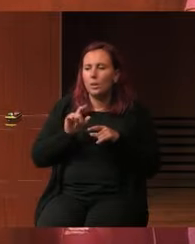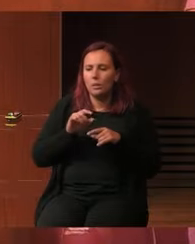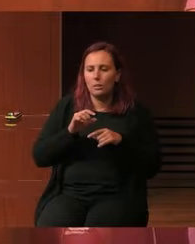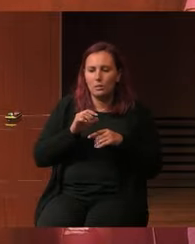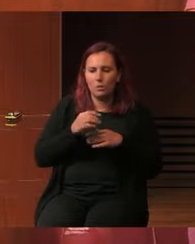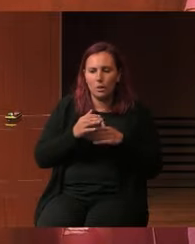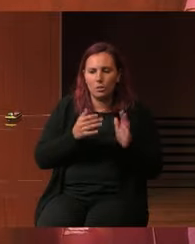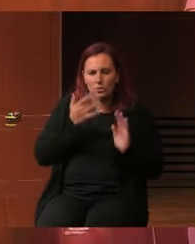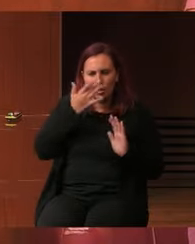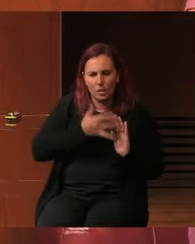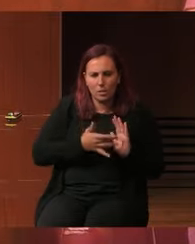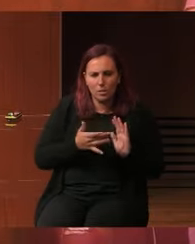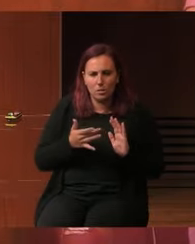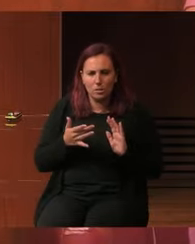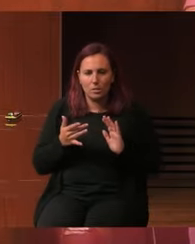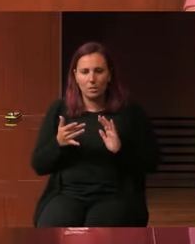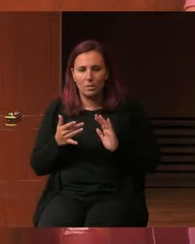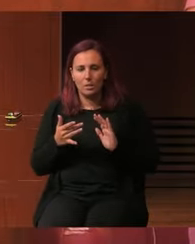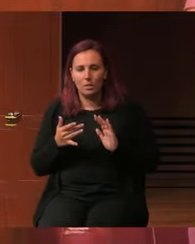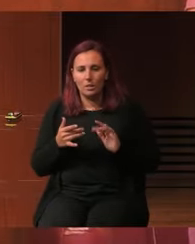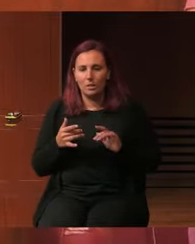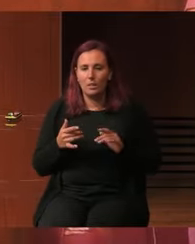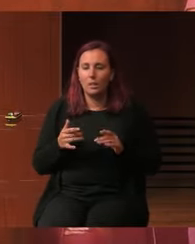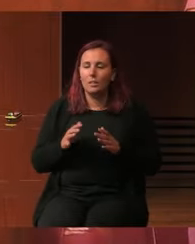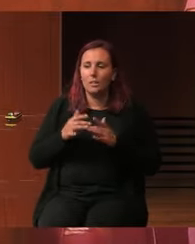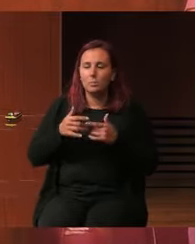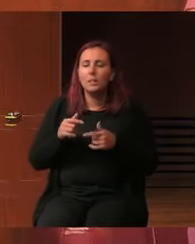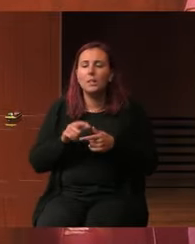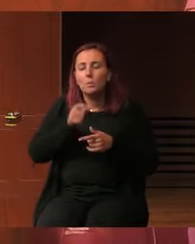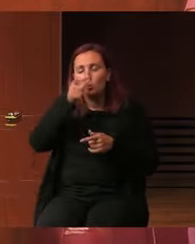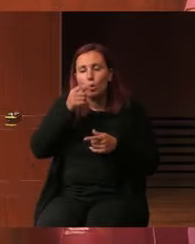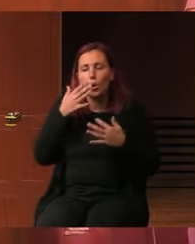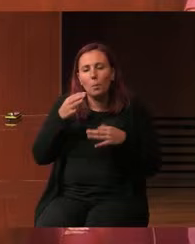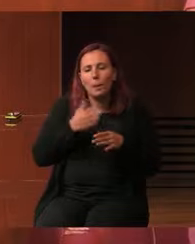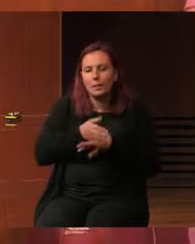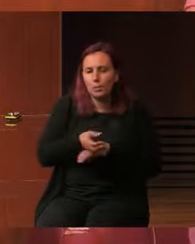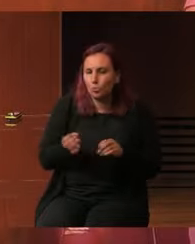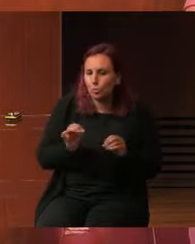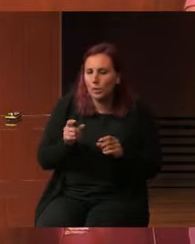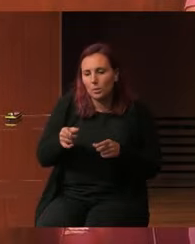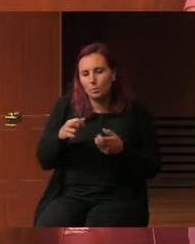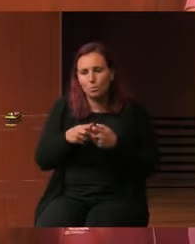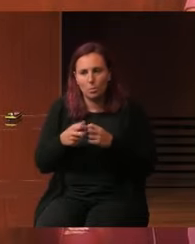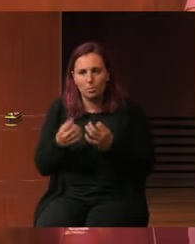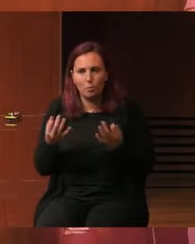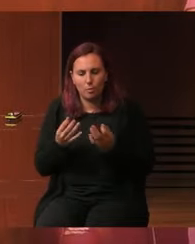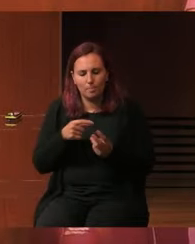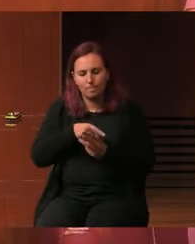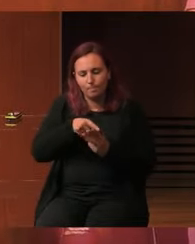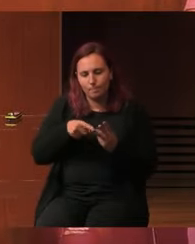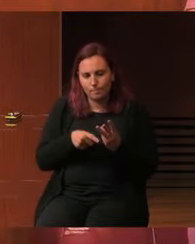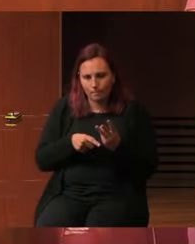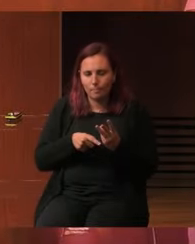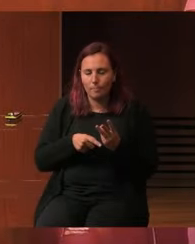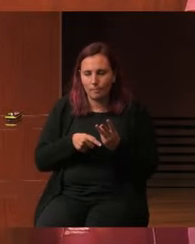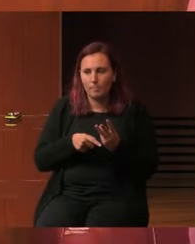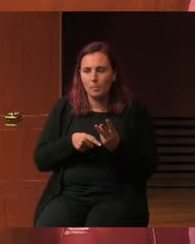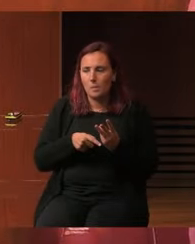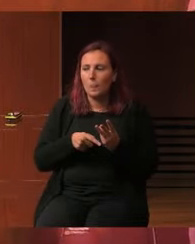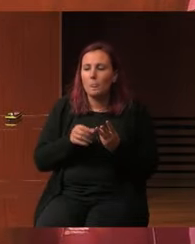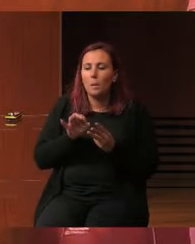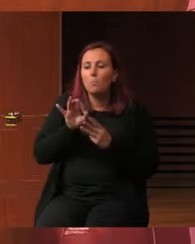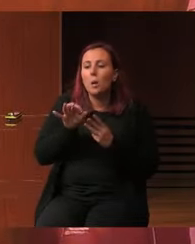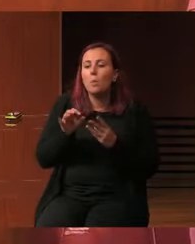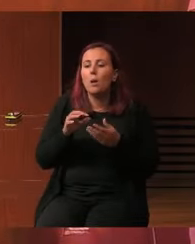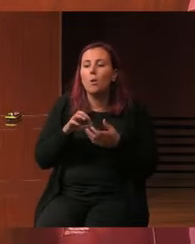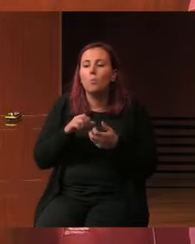e nós, o cidadão comum eleito, não tem acesso. Pronto. Então, estes são os problemas. 3 notinhas de possíveis soluções. Acho que